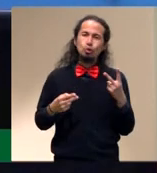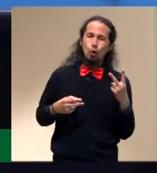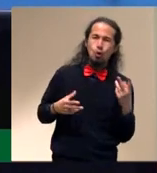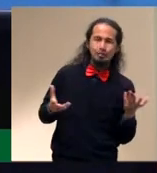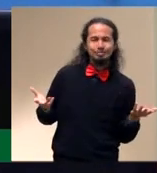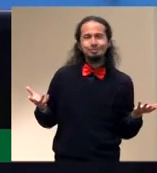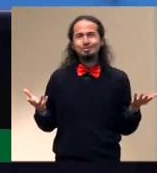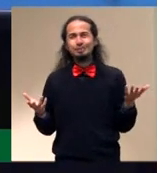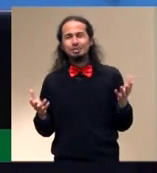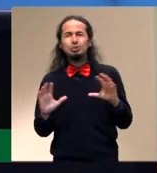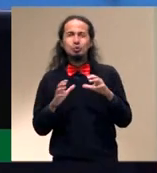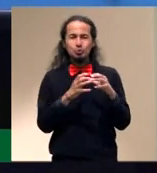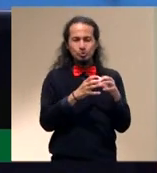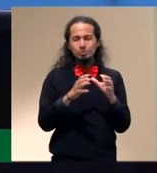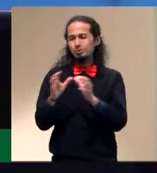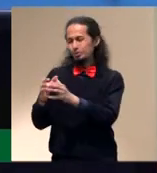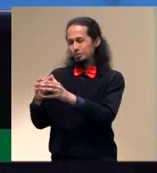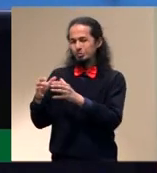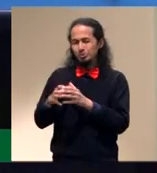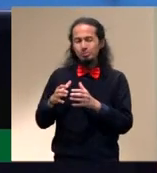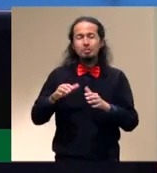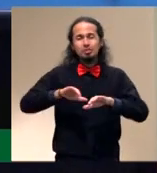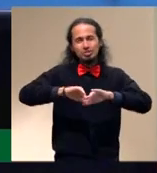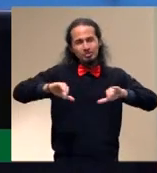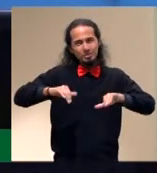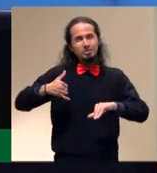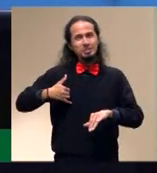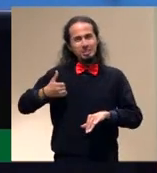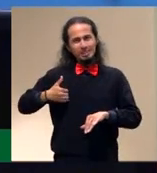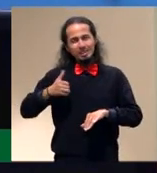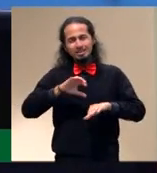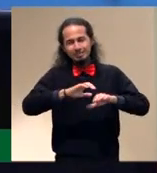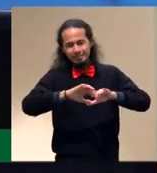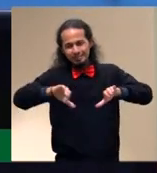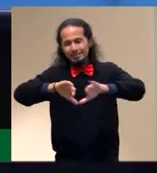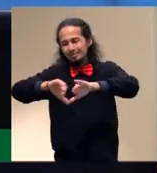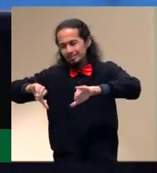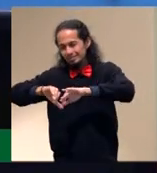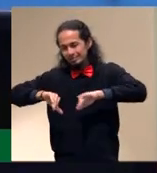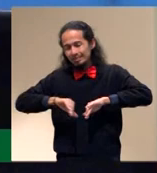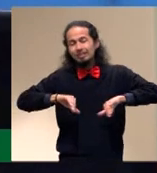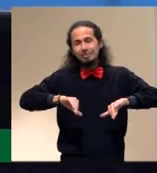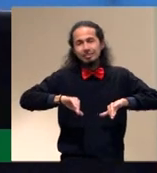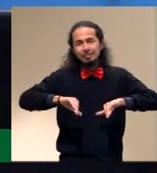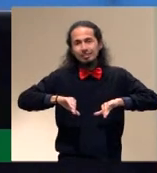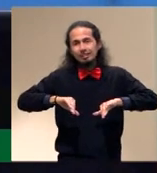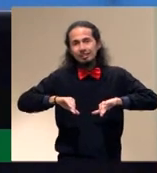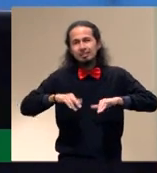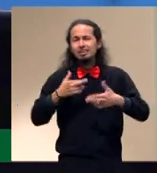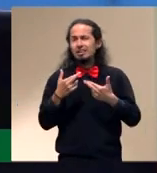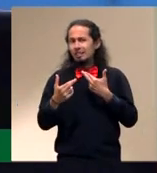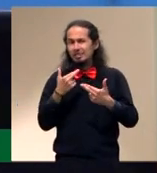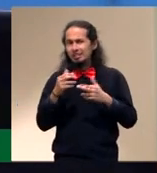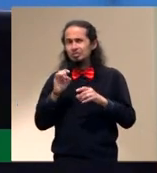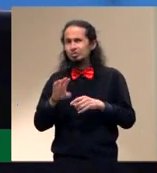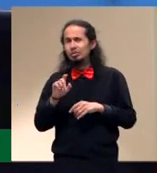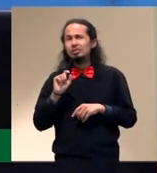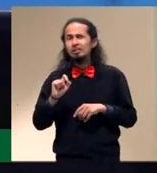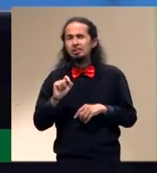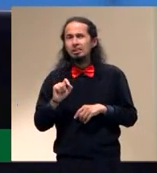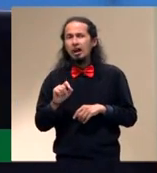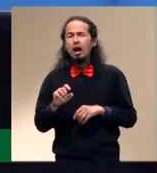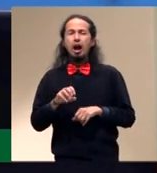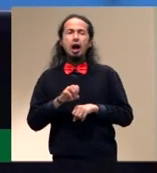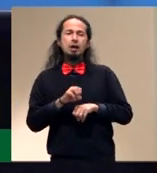grupos etários, ele não se resume a um caráter transmissivo e cognitivo,